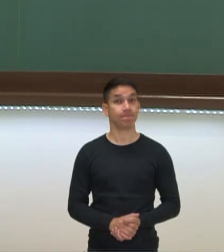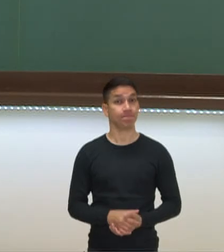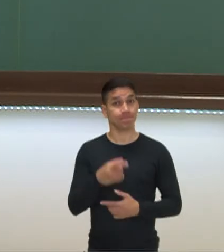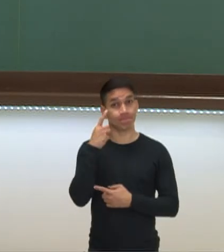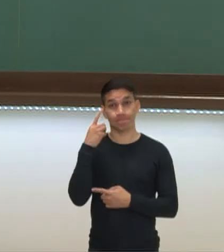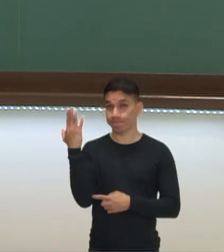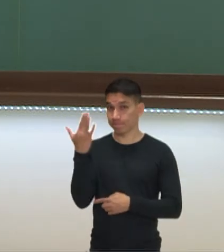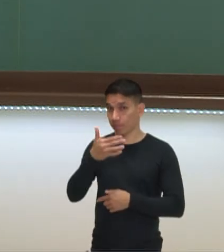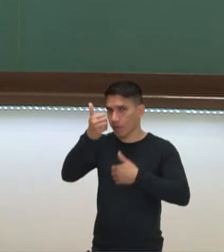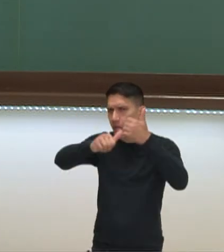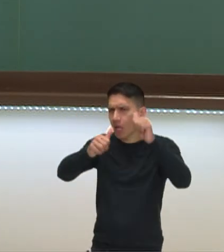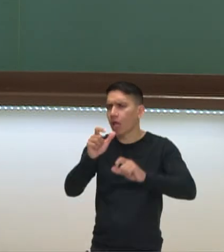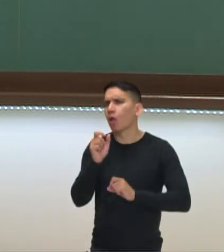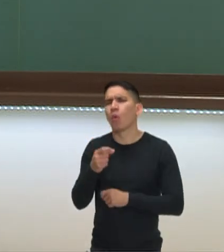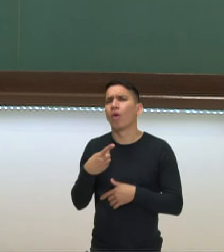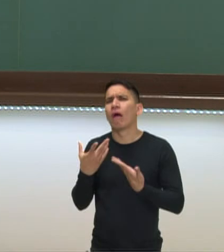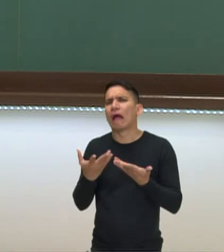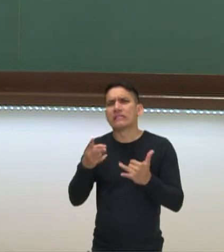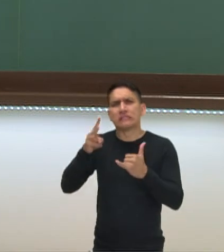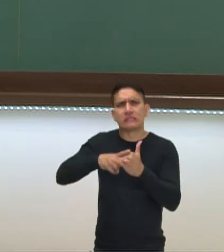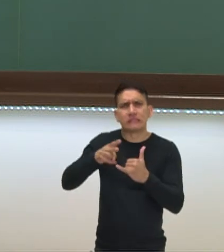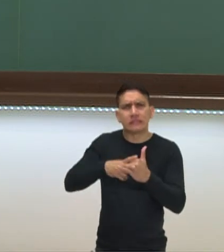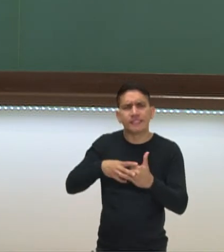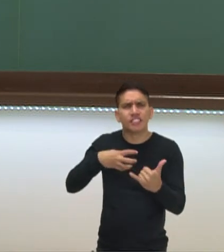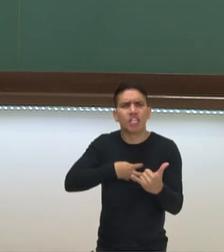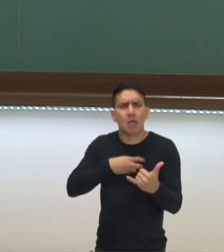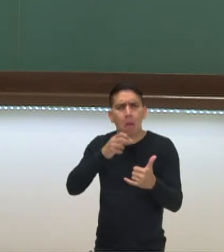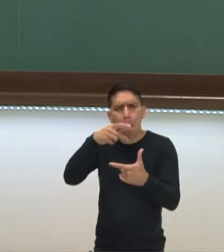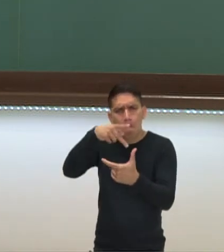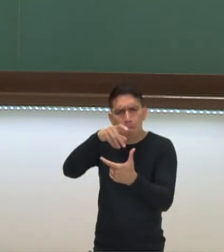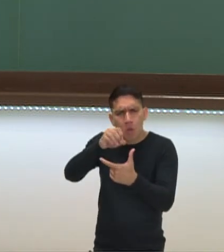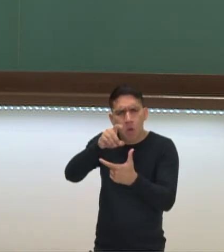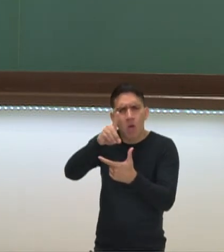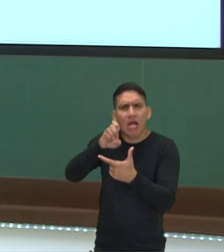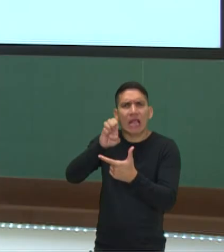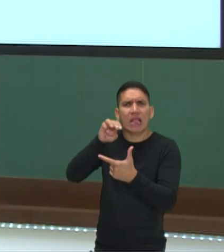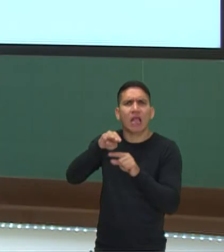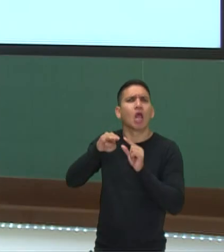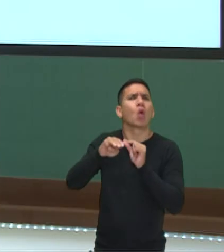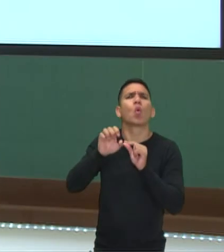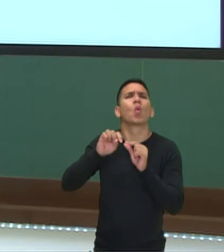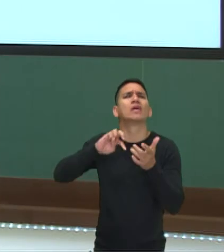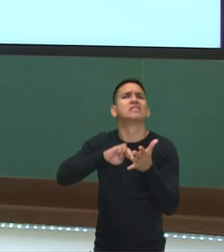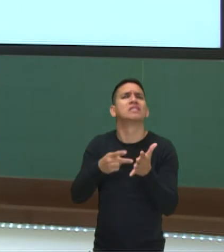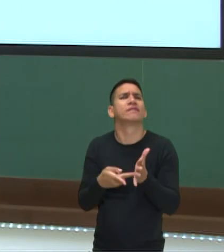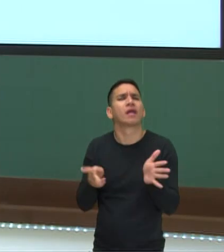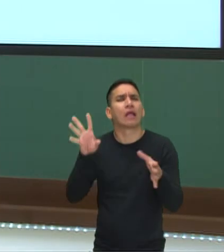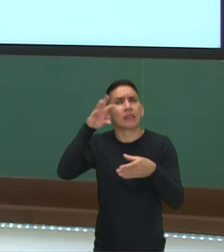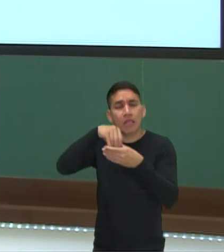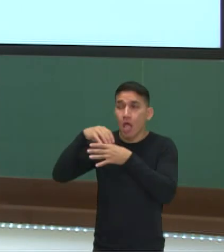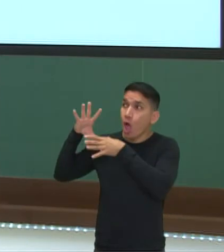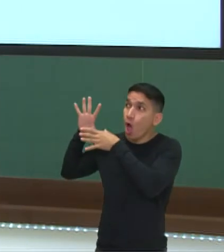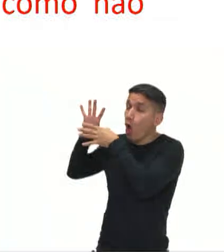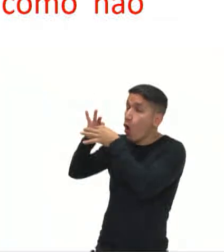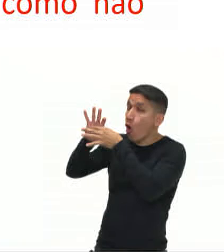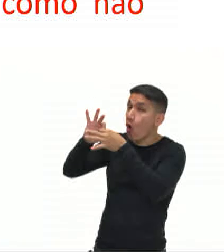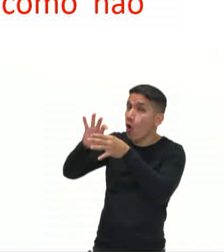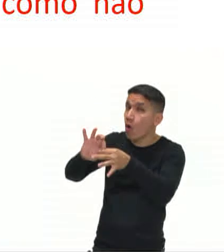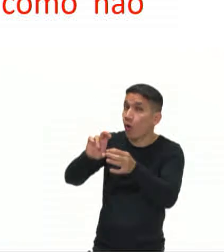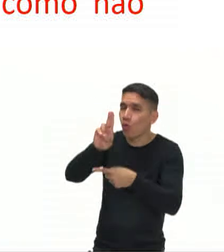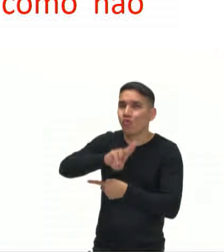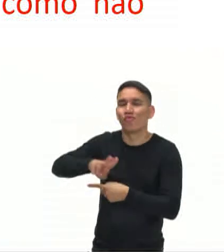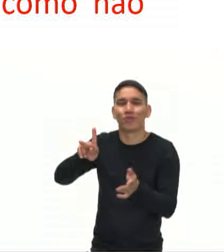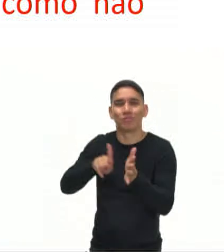Vamos lá? Então, o que esta forma verbal, né, podem, qual o efeito de sentido dela dentro desse contexto? O uso